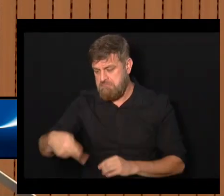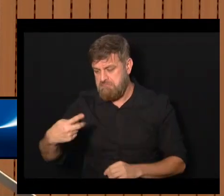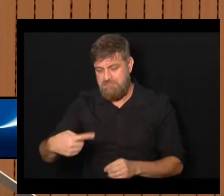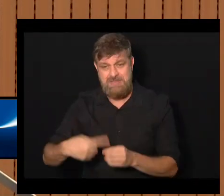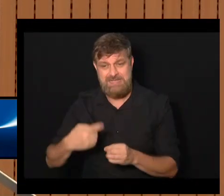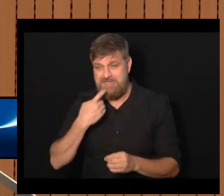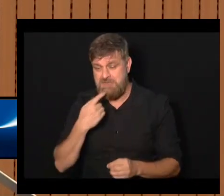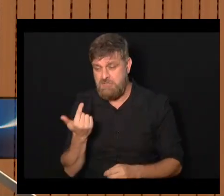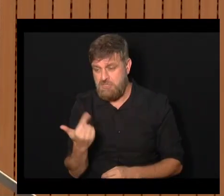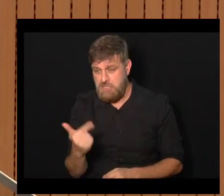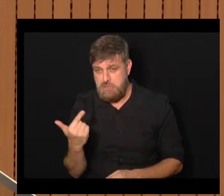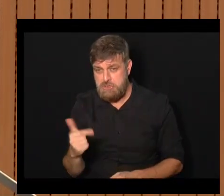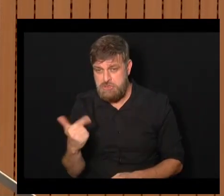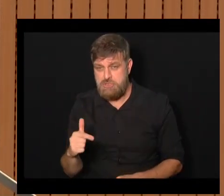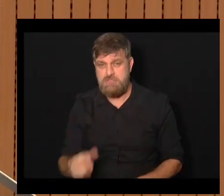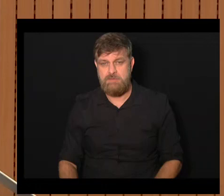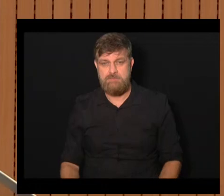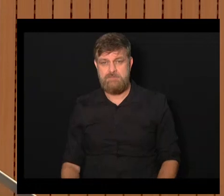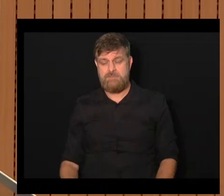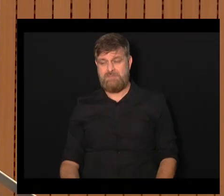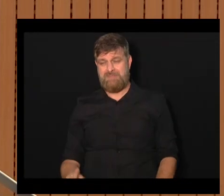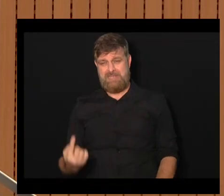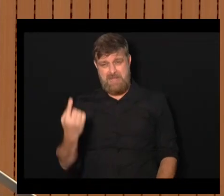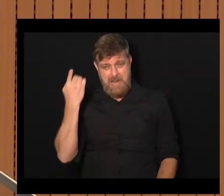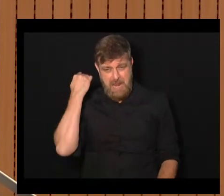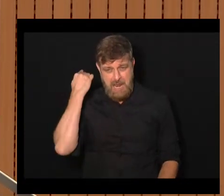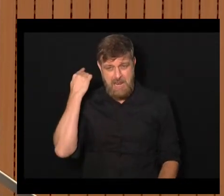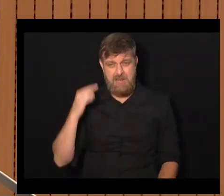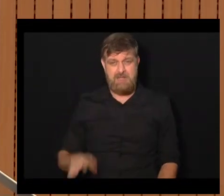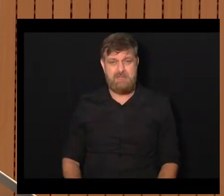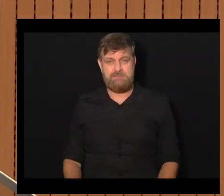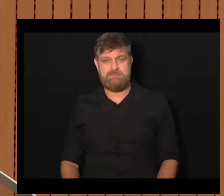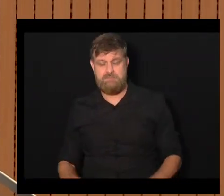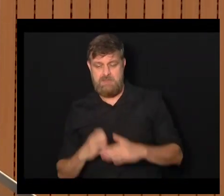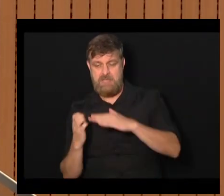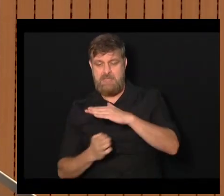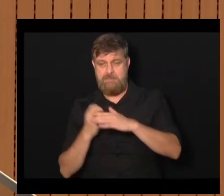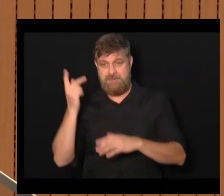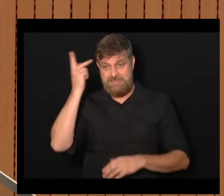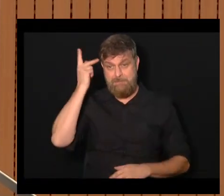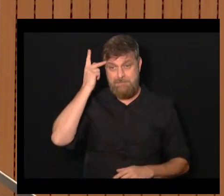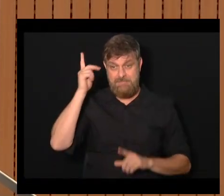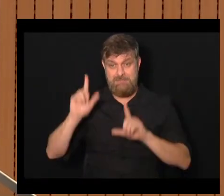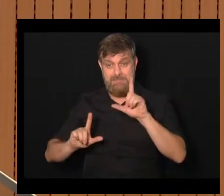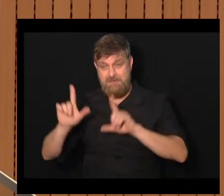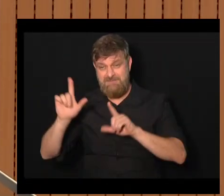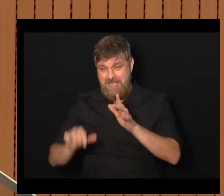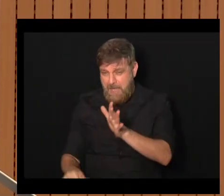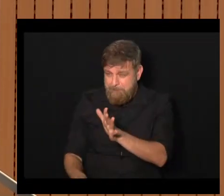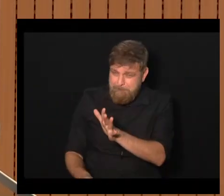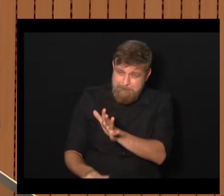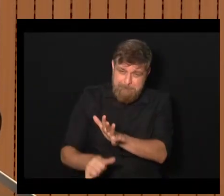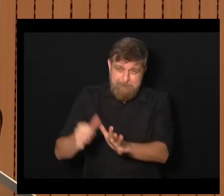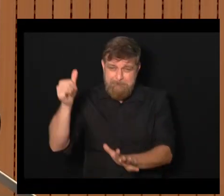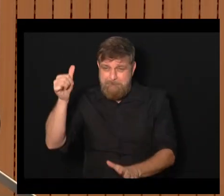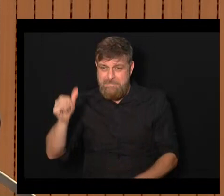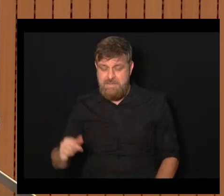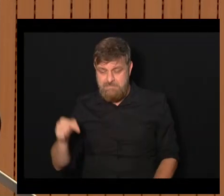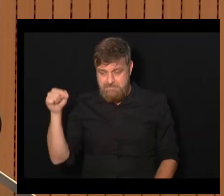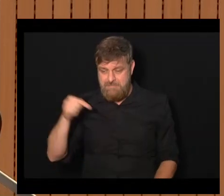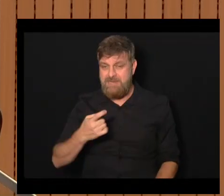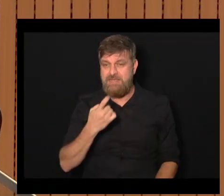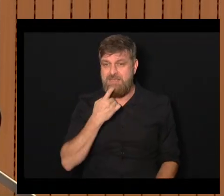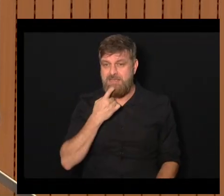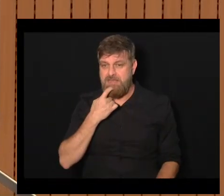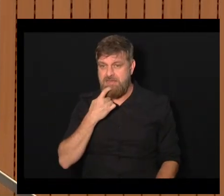A IPTV, naquela época, a empresa paulista de televisão, foi a primeira emissora a se instalar em